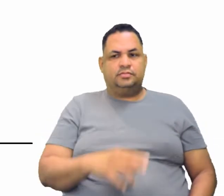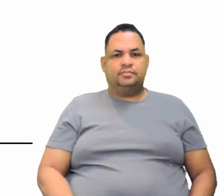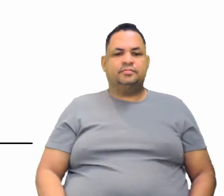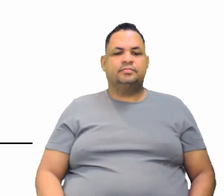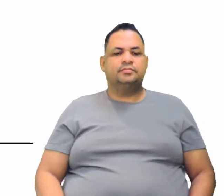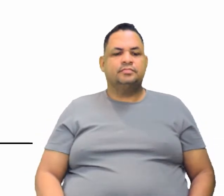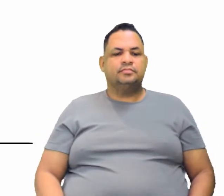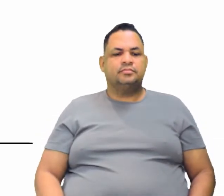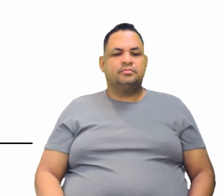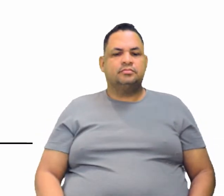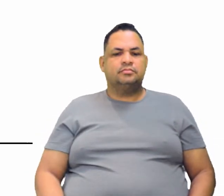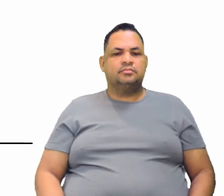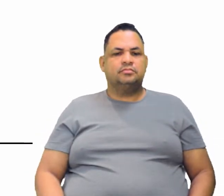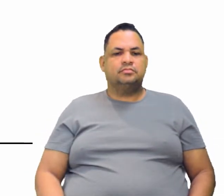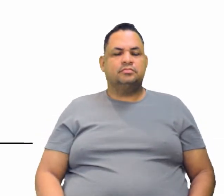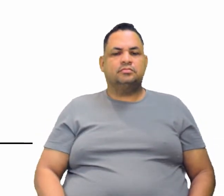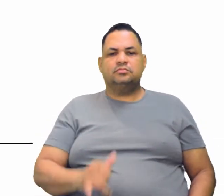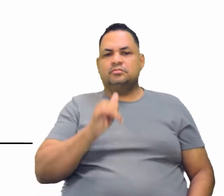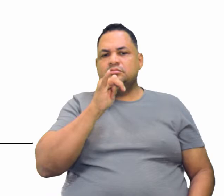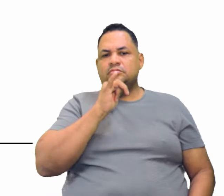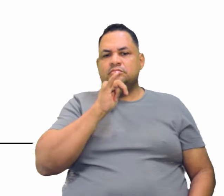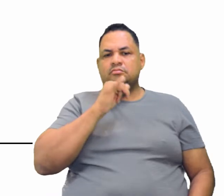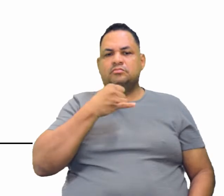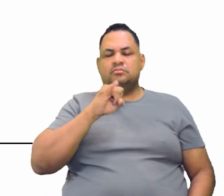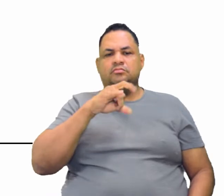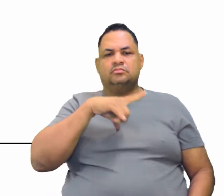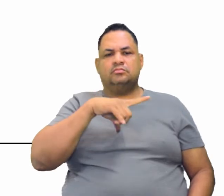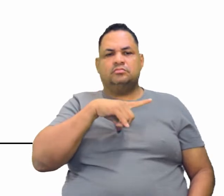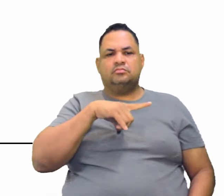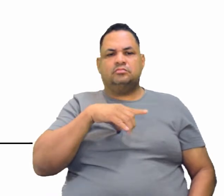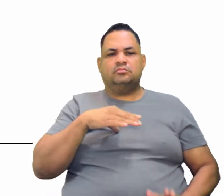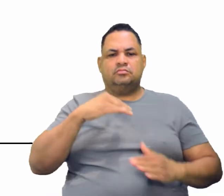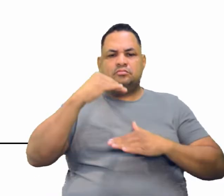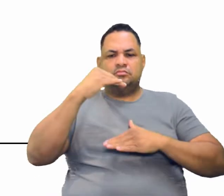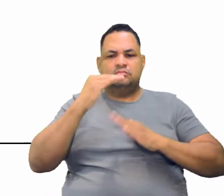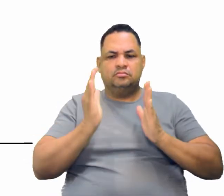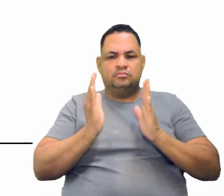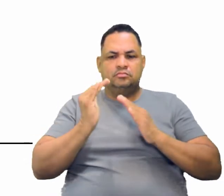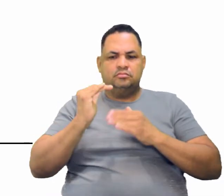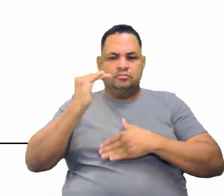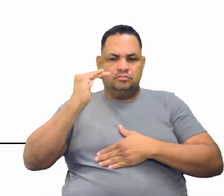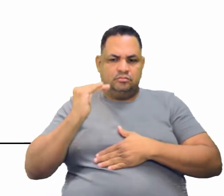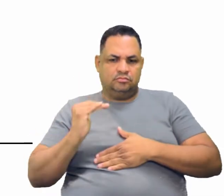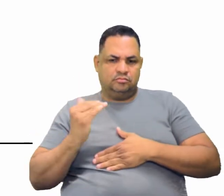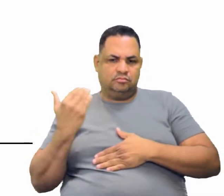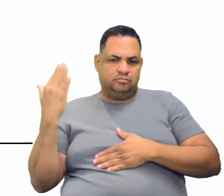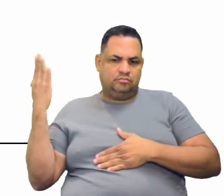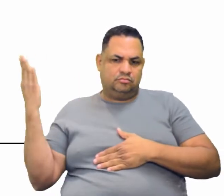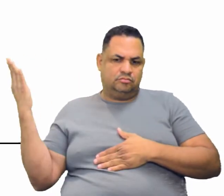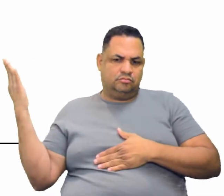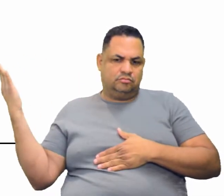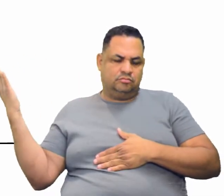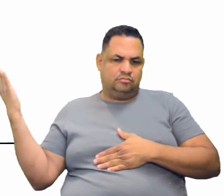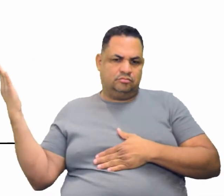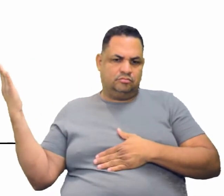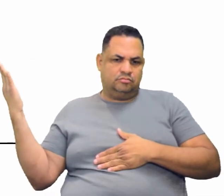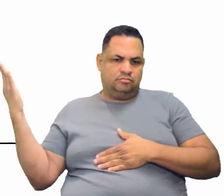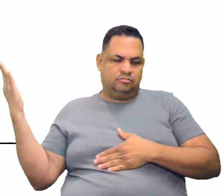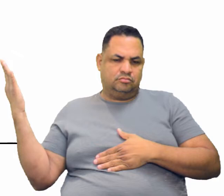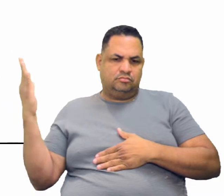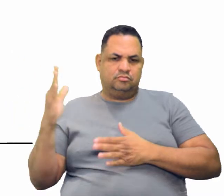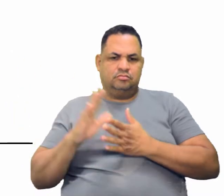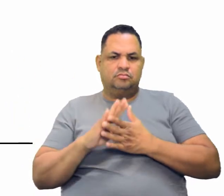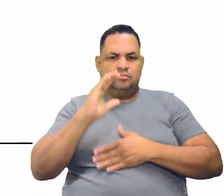ver, ó, o exemplo, se tu tem aqui esse bloquinho pendurado, o que vai acontecer? Esse bloco aqui